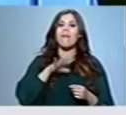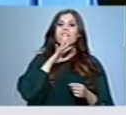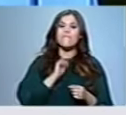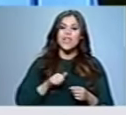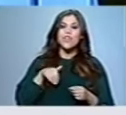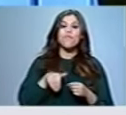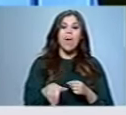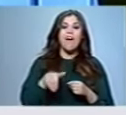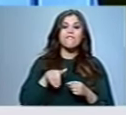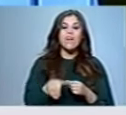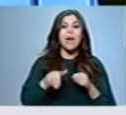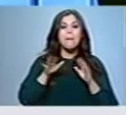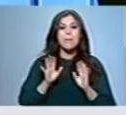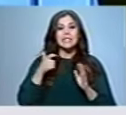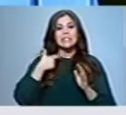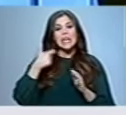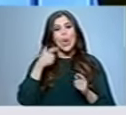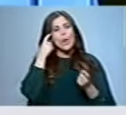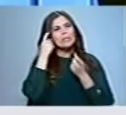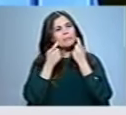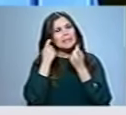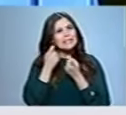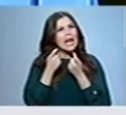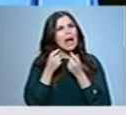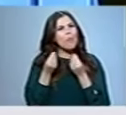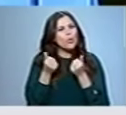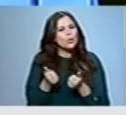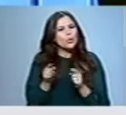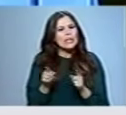brevemente. Mas eu tento não focar muito nisso, na medida em